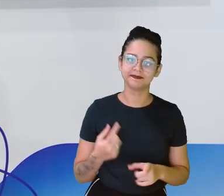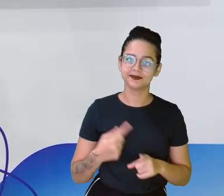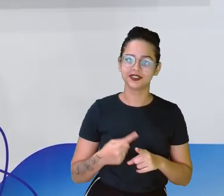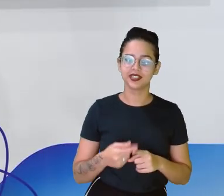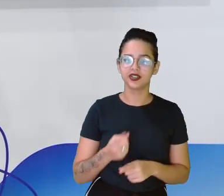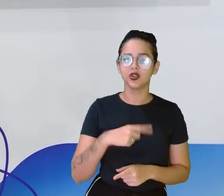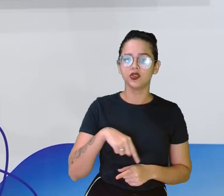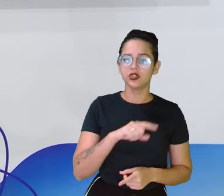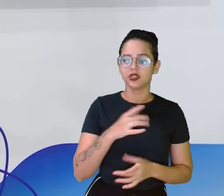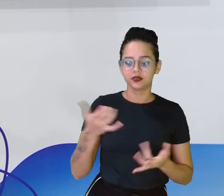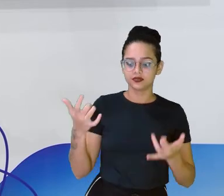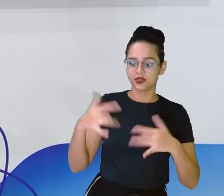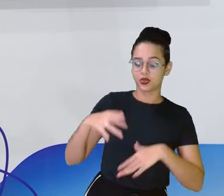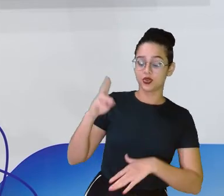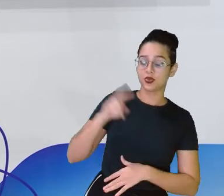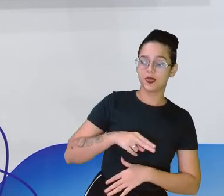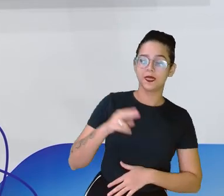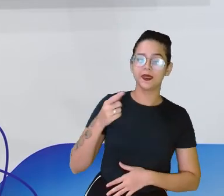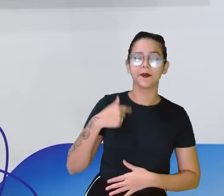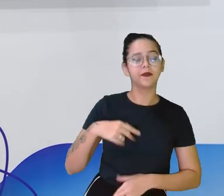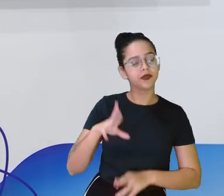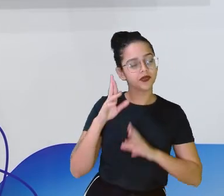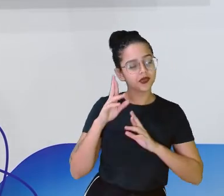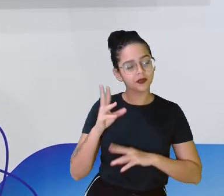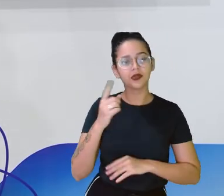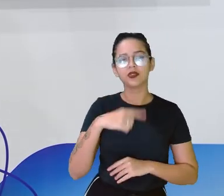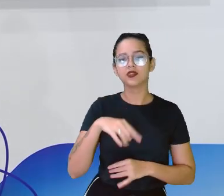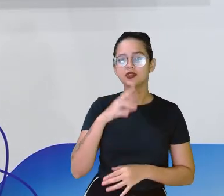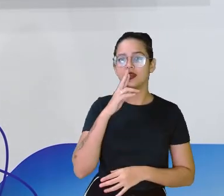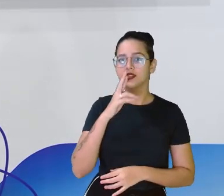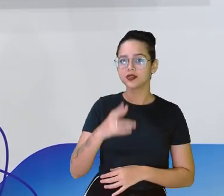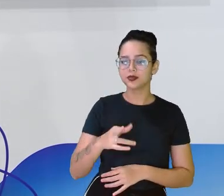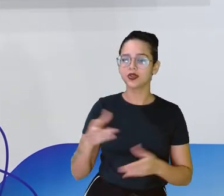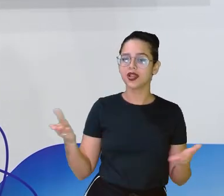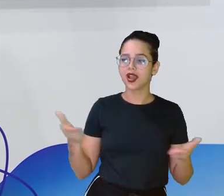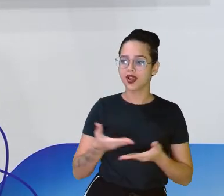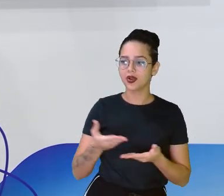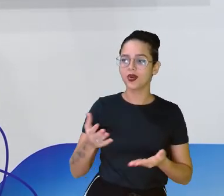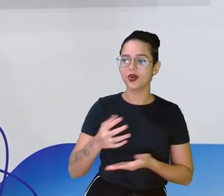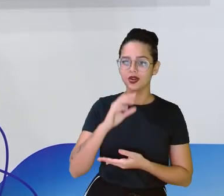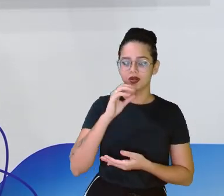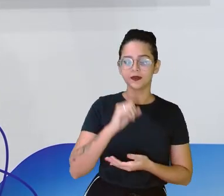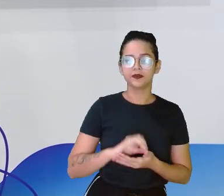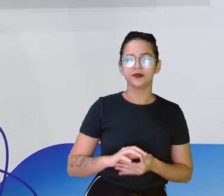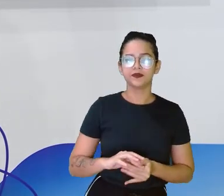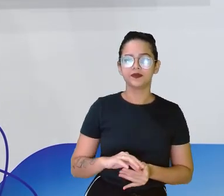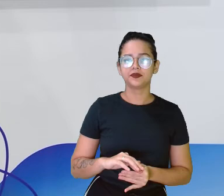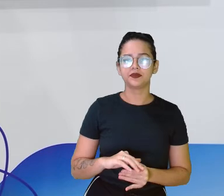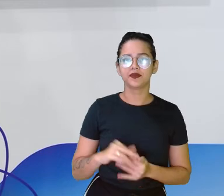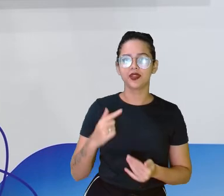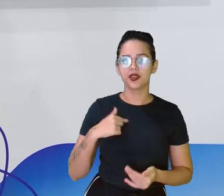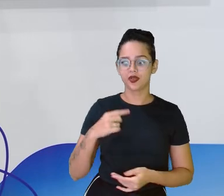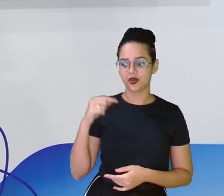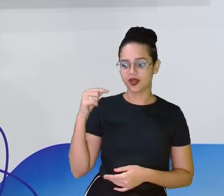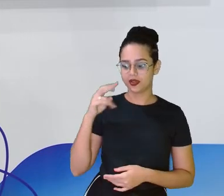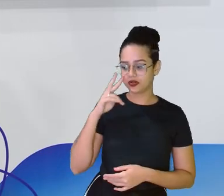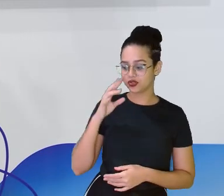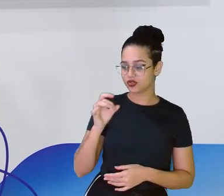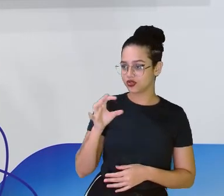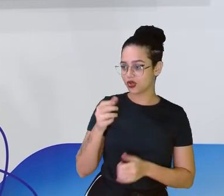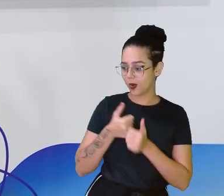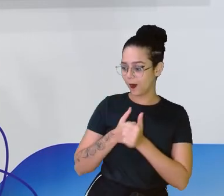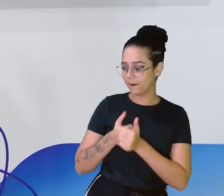vocês não me abandonam. E eu espero, inclusive, que você responda ao vivo para mim Tô aqui, ó, só de olho,